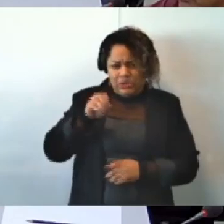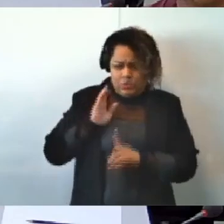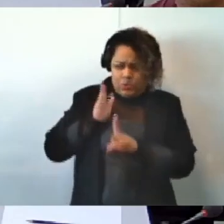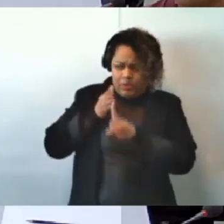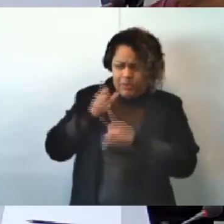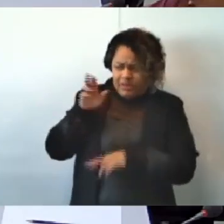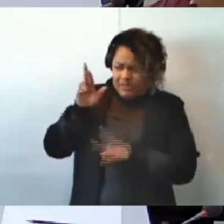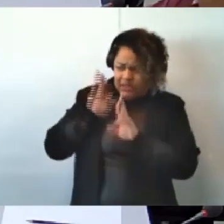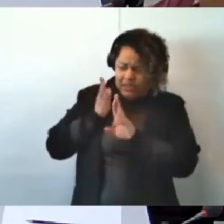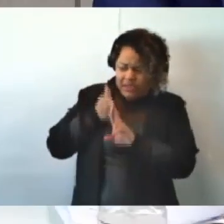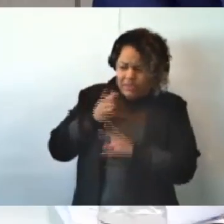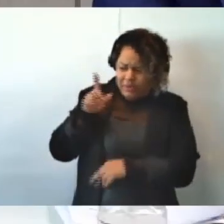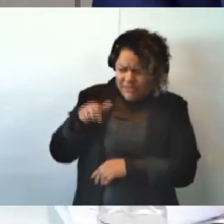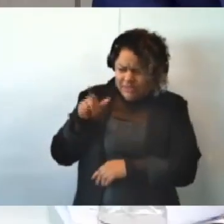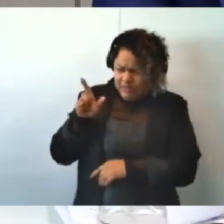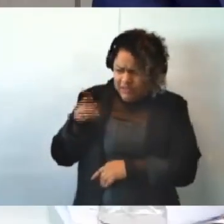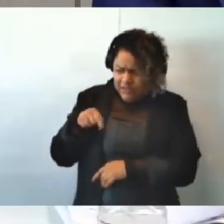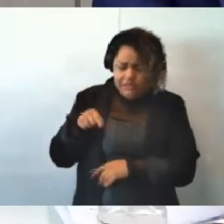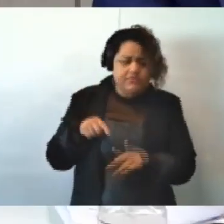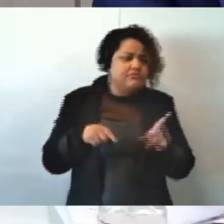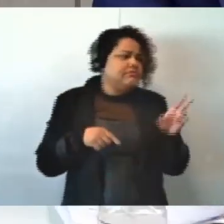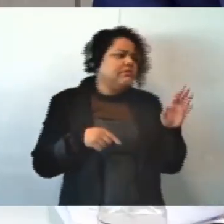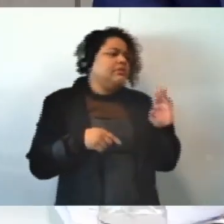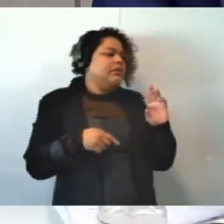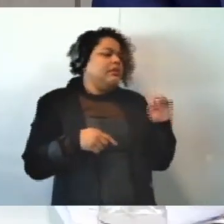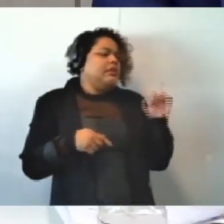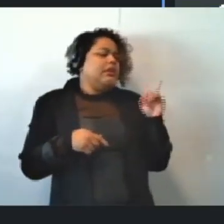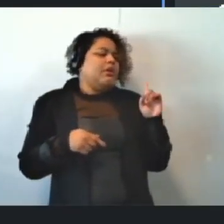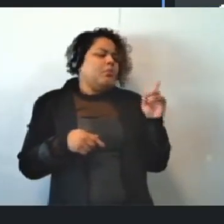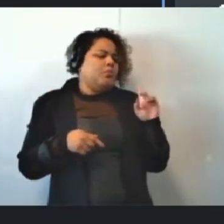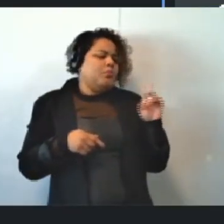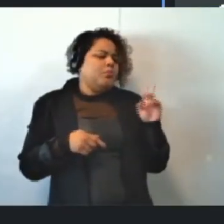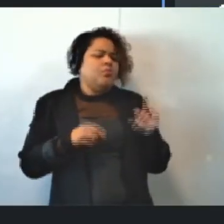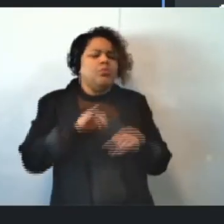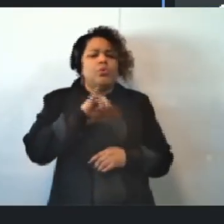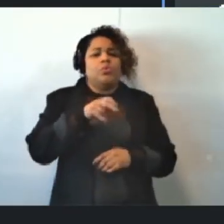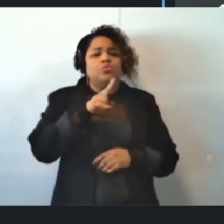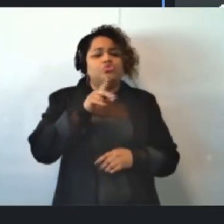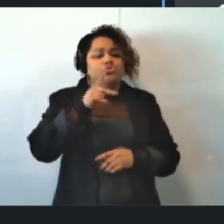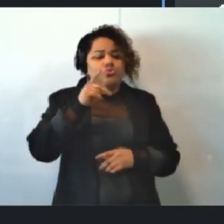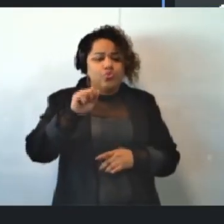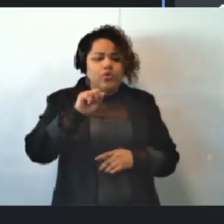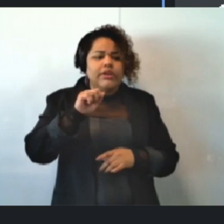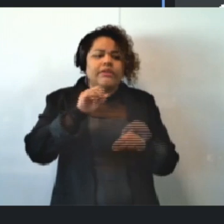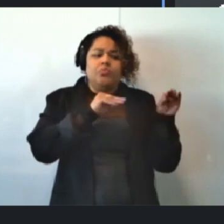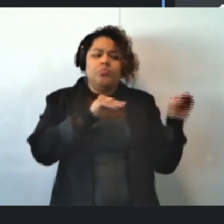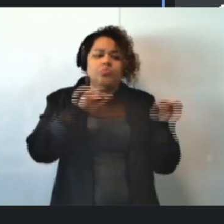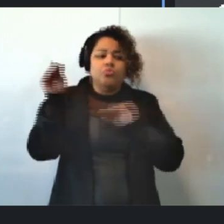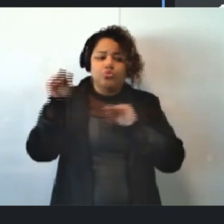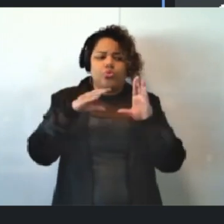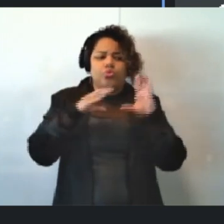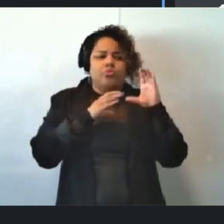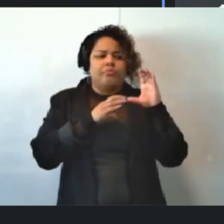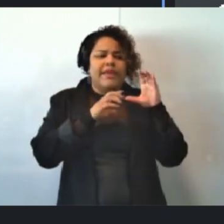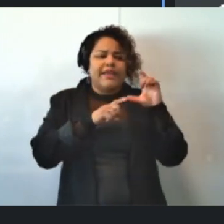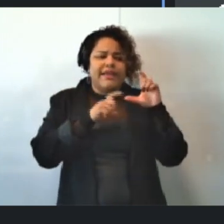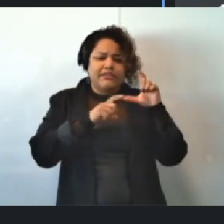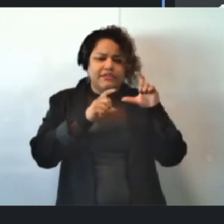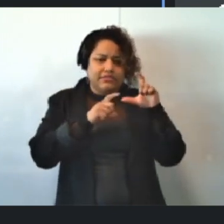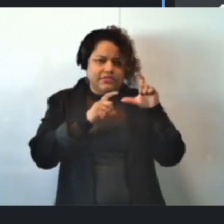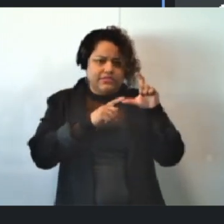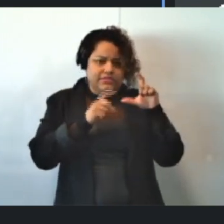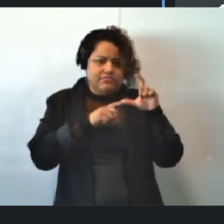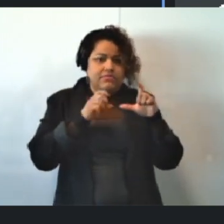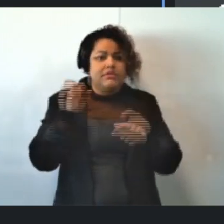Boa tarde, vereador. Não, a Júlia, ela não se encontra mais na BH Trans, tá? Sim. Atualmente, a nova presidente é